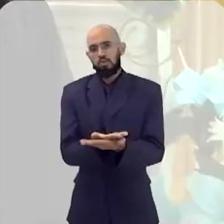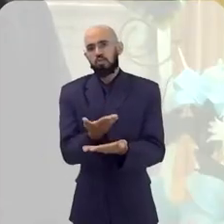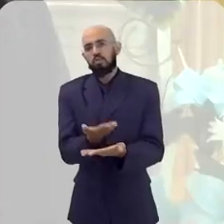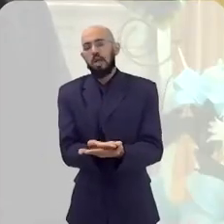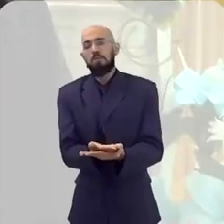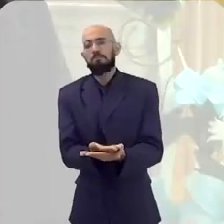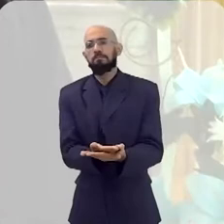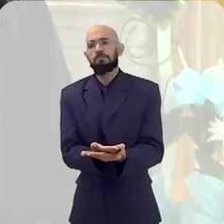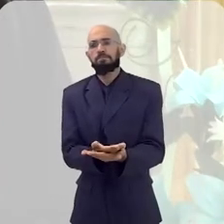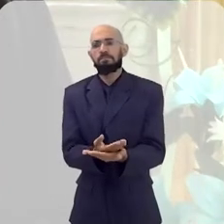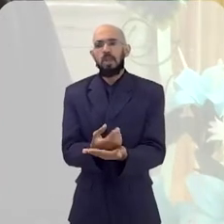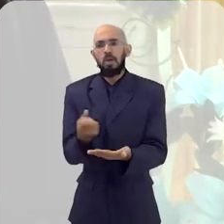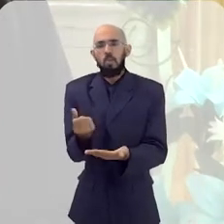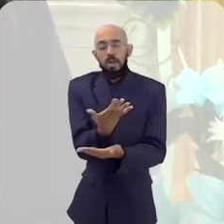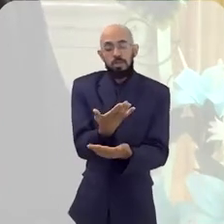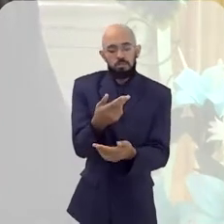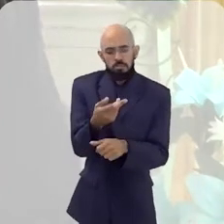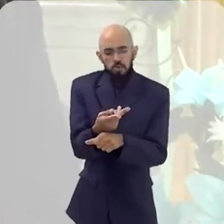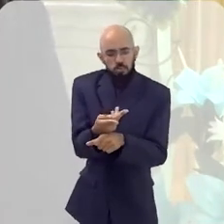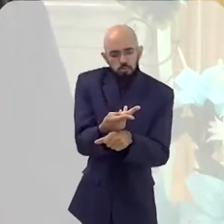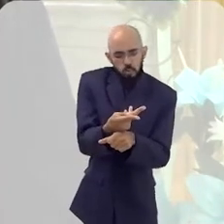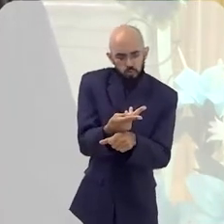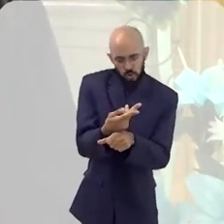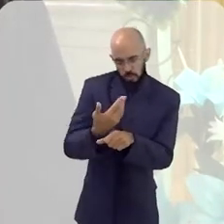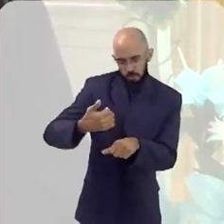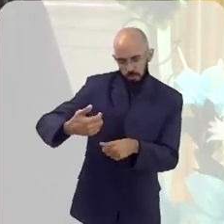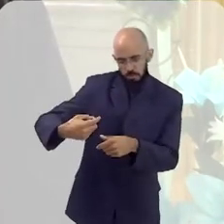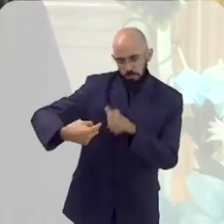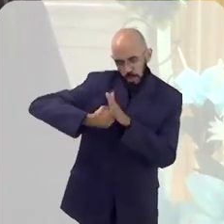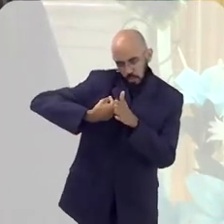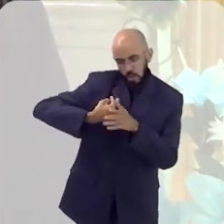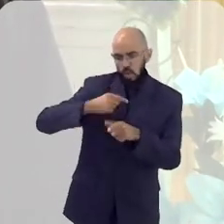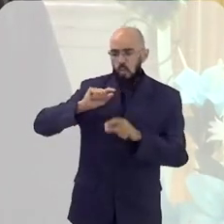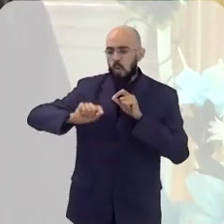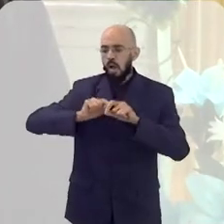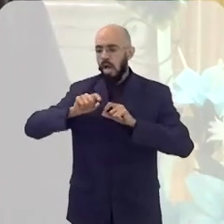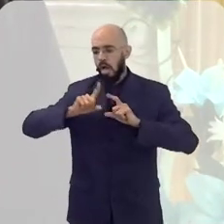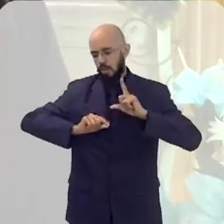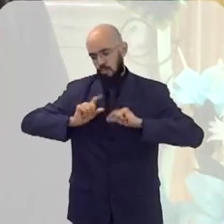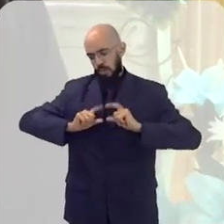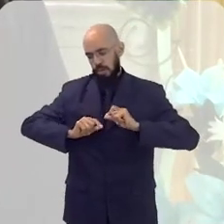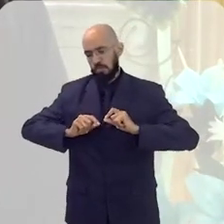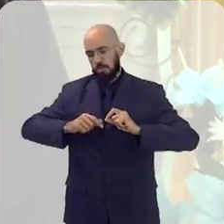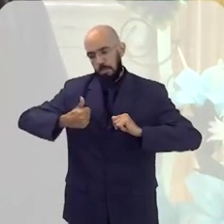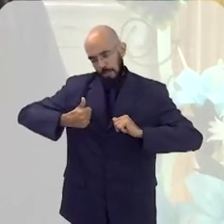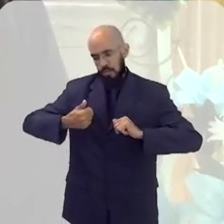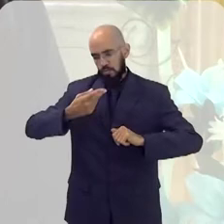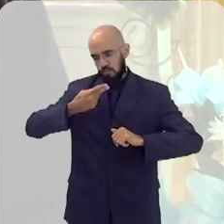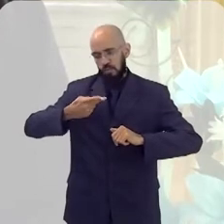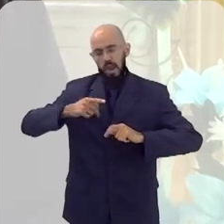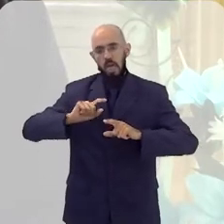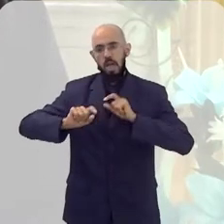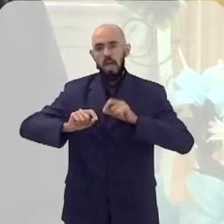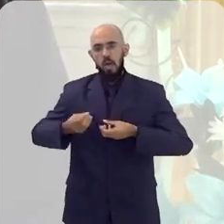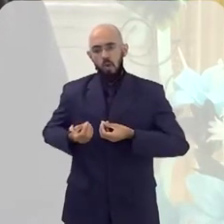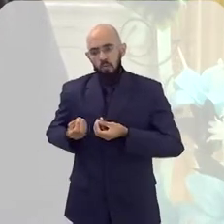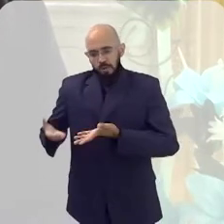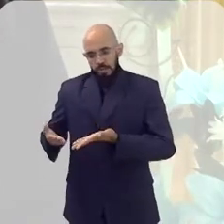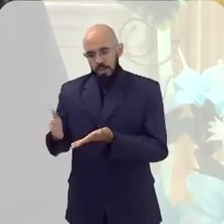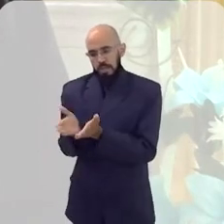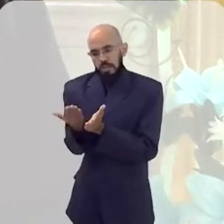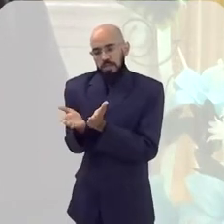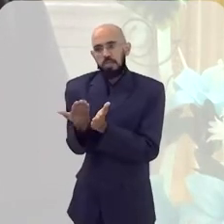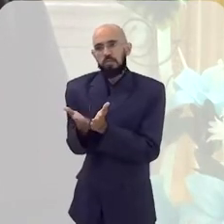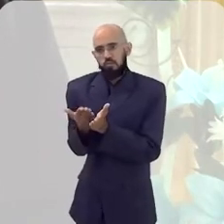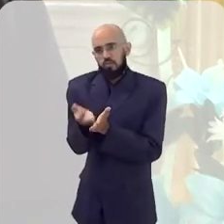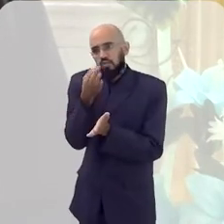estudar, né? Quando as pessoas buscam a gente procurando saber sobre a Wicca, primeira coisa que a gente faz é